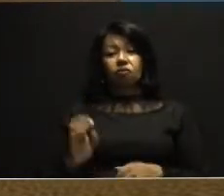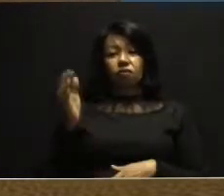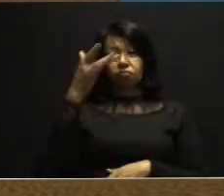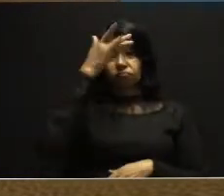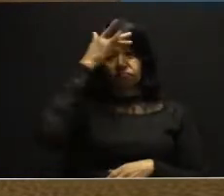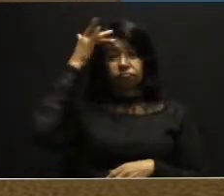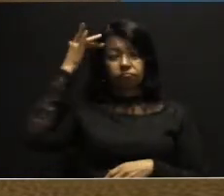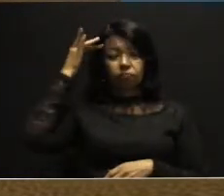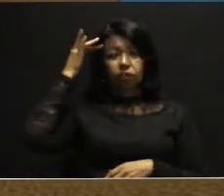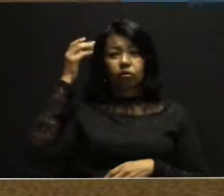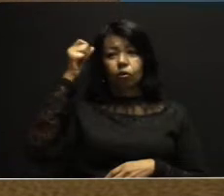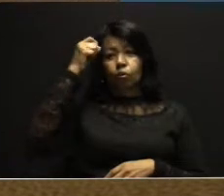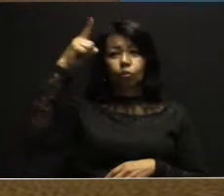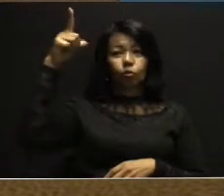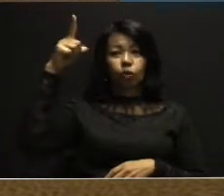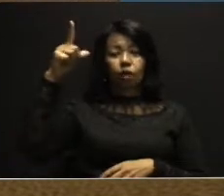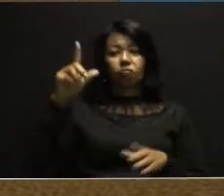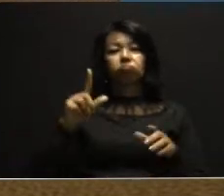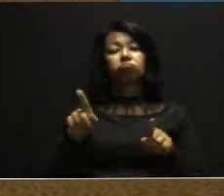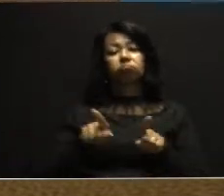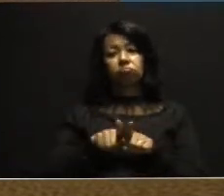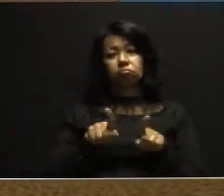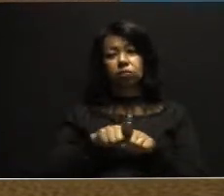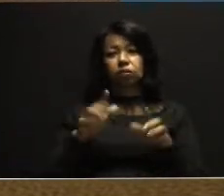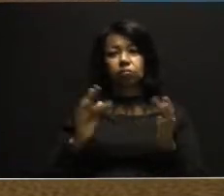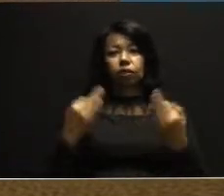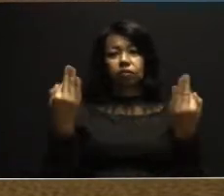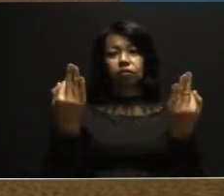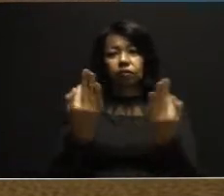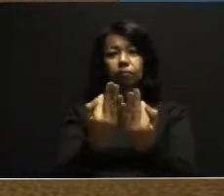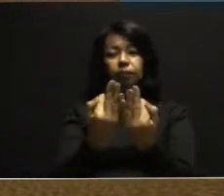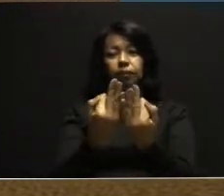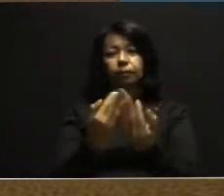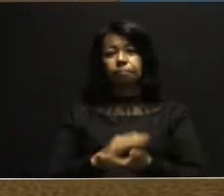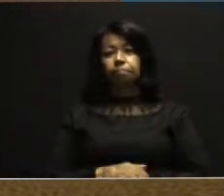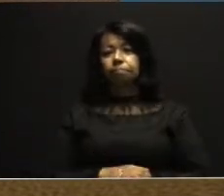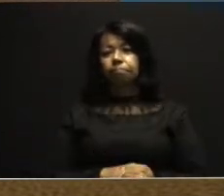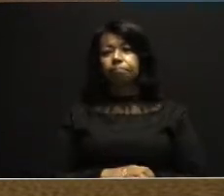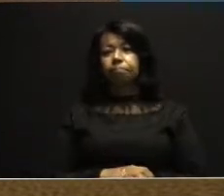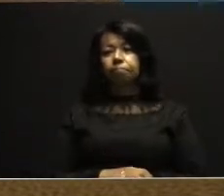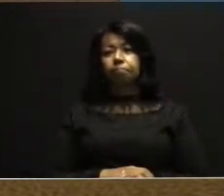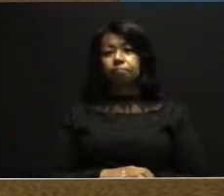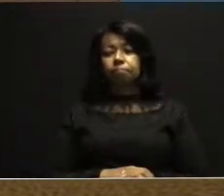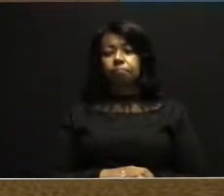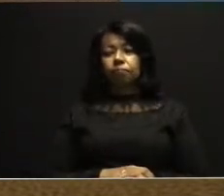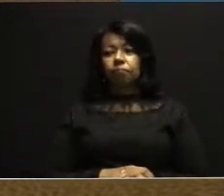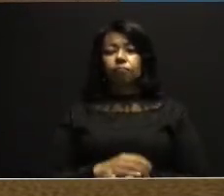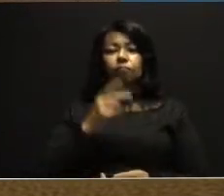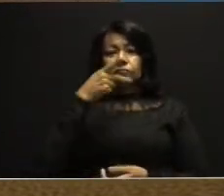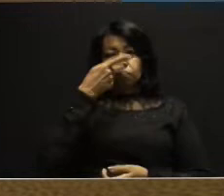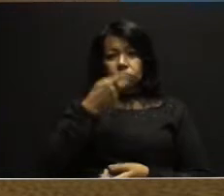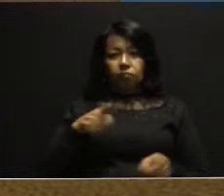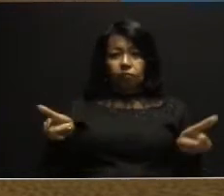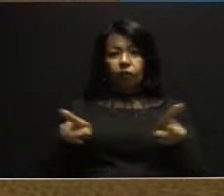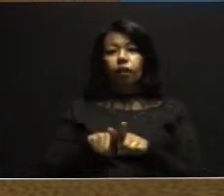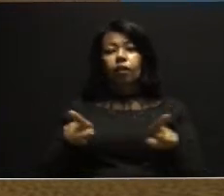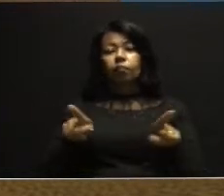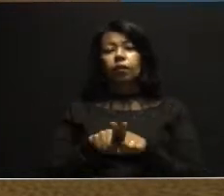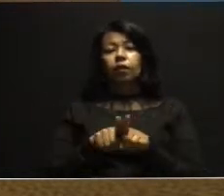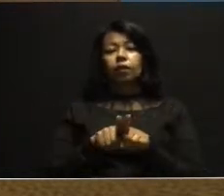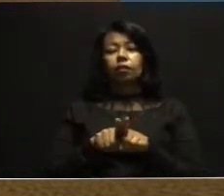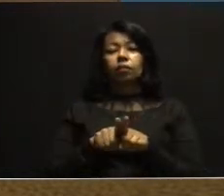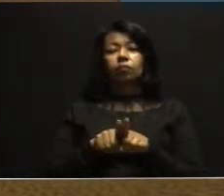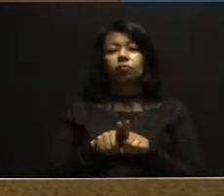do ponto de vista cultural para a família. E eu indicaria ainda, sobre um outro aspecto, os